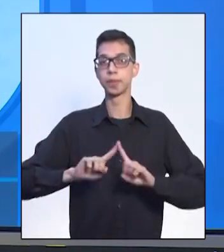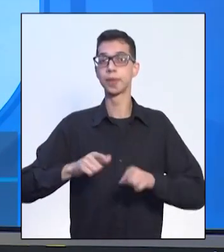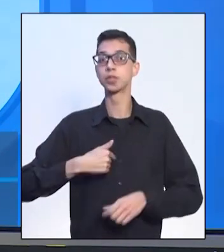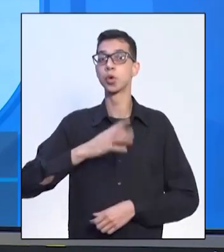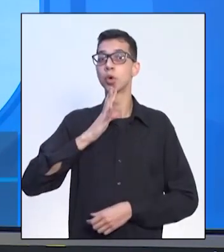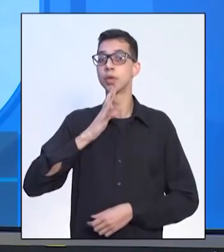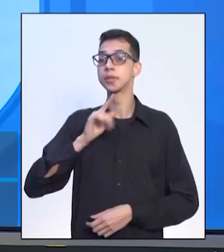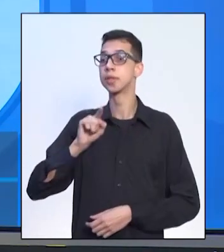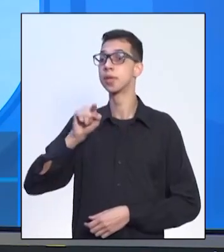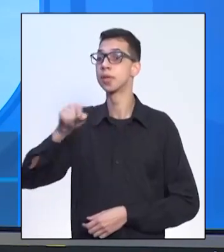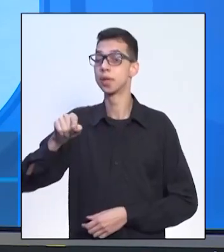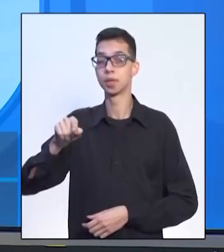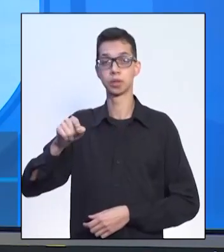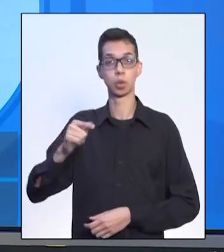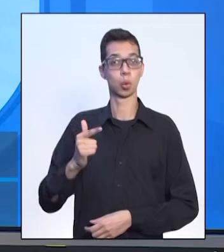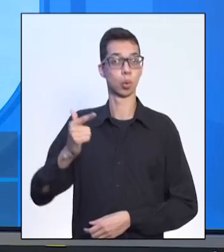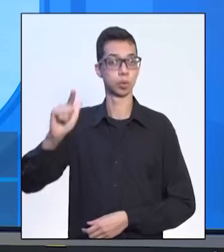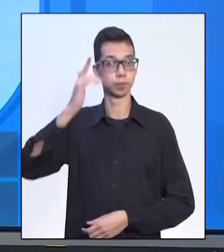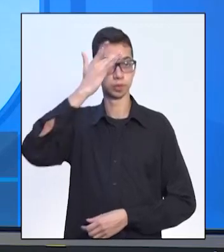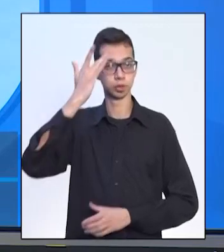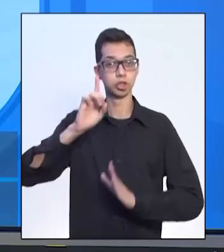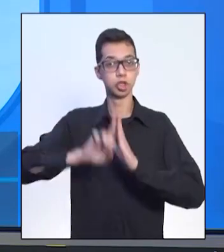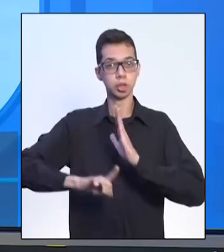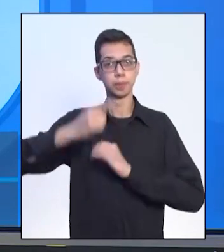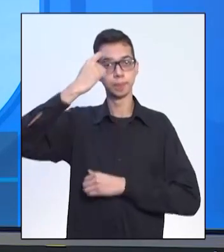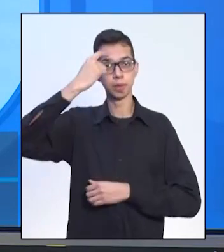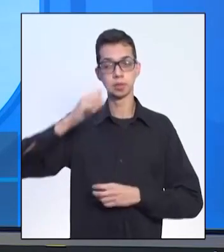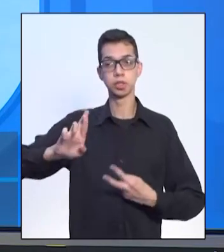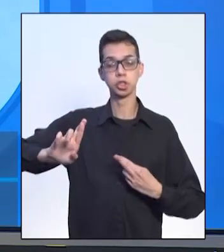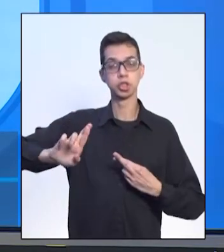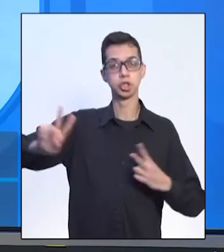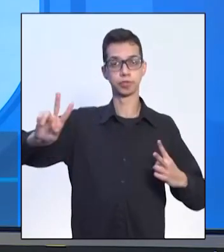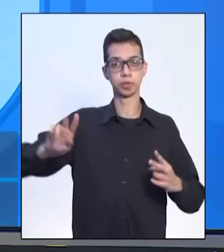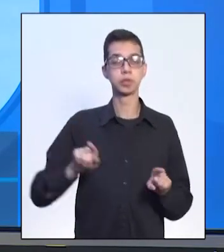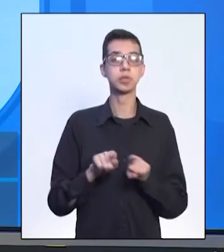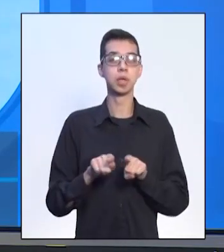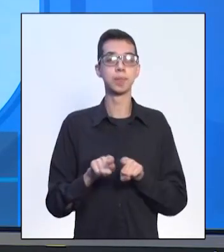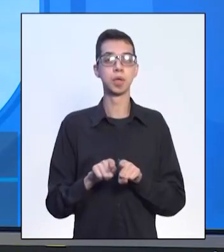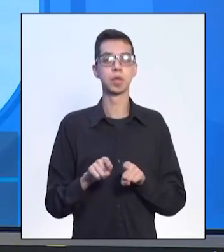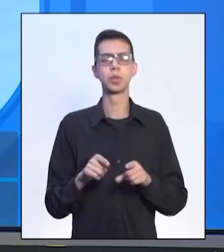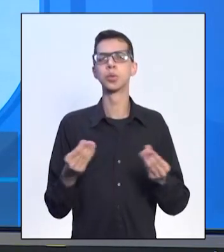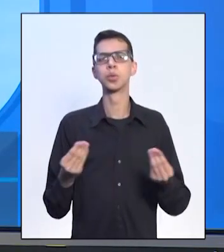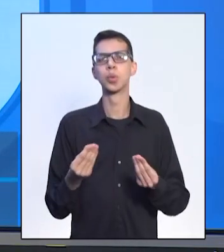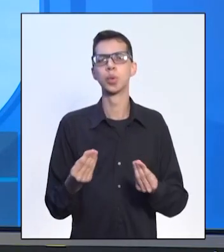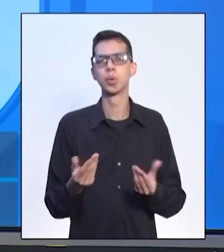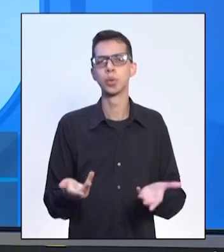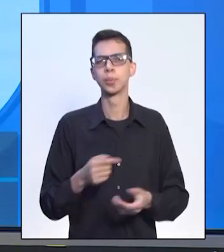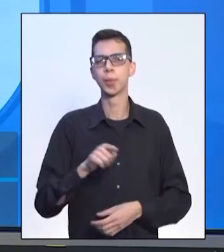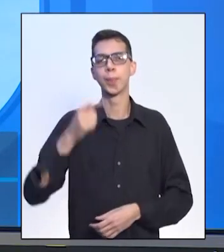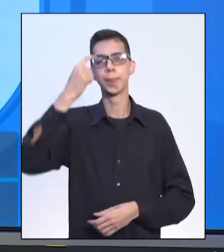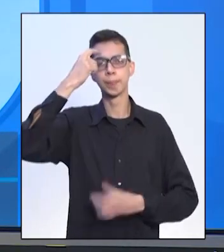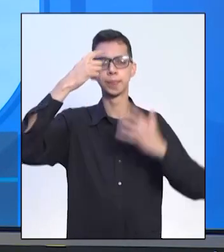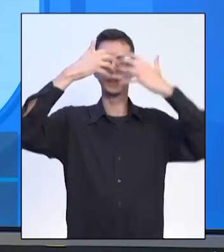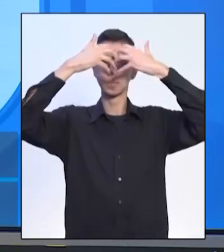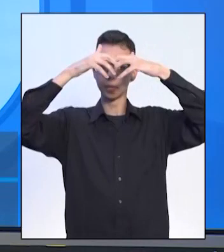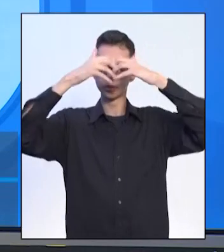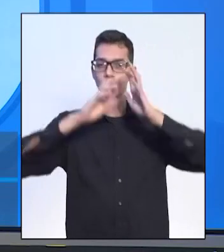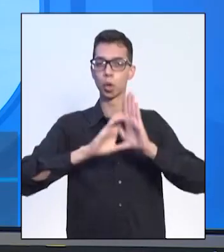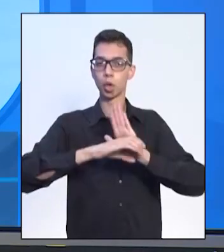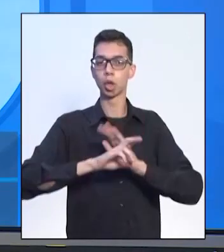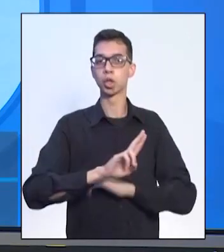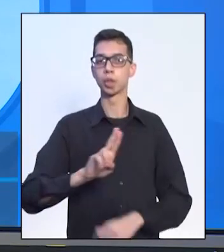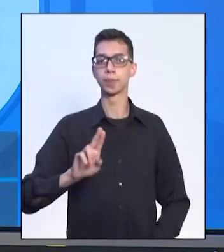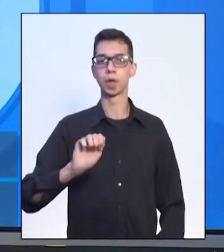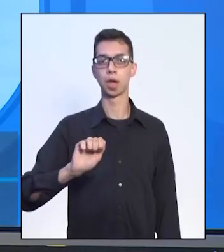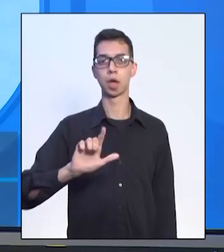de também pensar de maneira diferente. E para que isso aconteça, a gente precisa refletir sobre um conceito que é o conceito de alteridade.